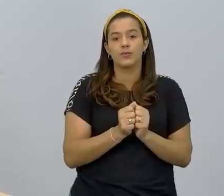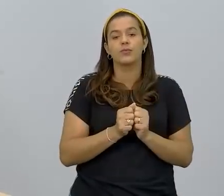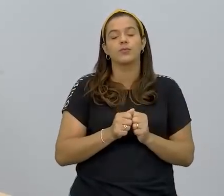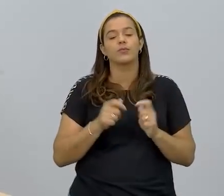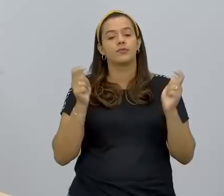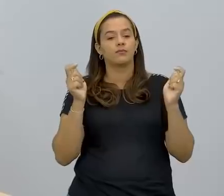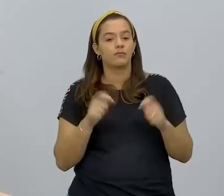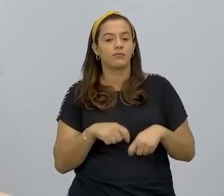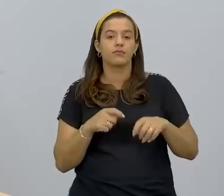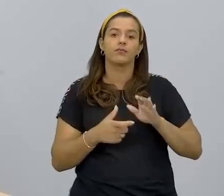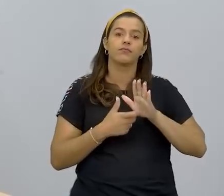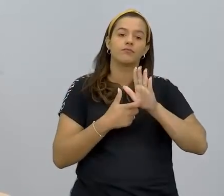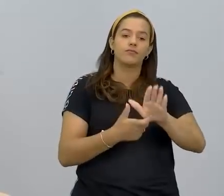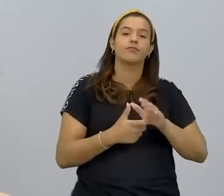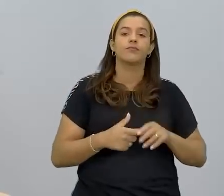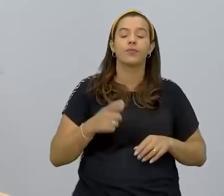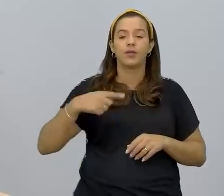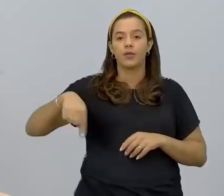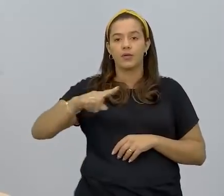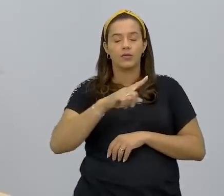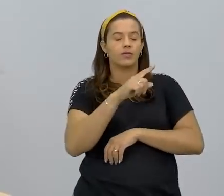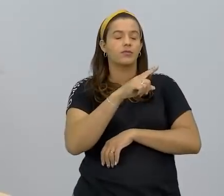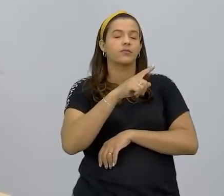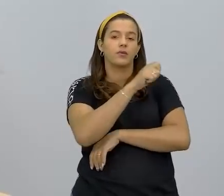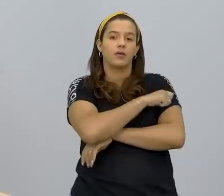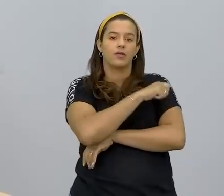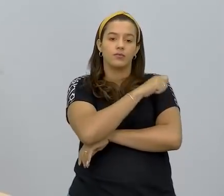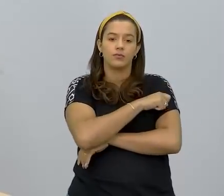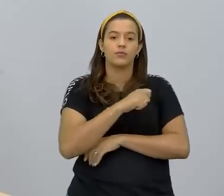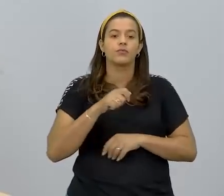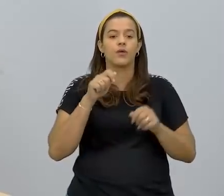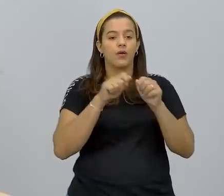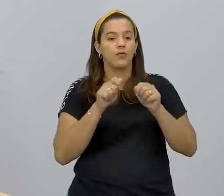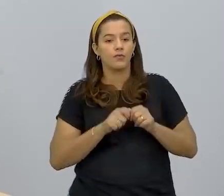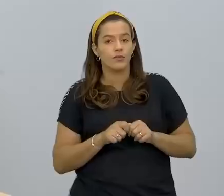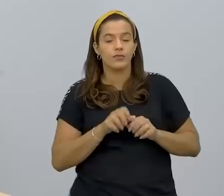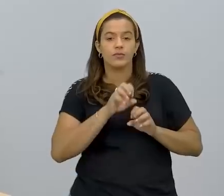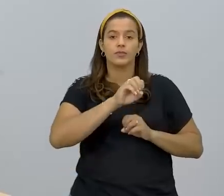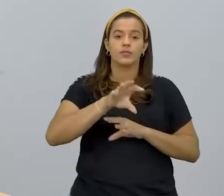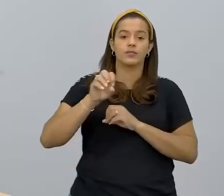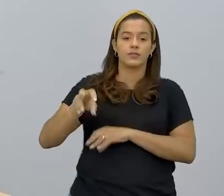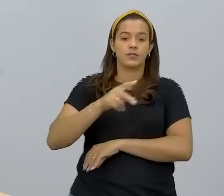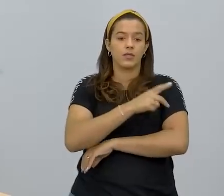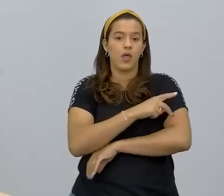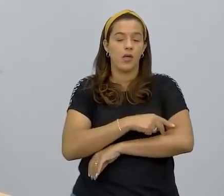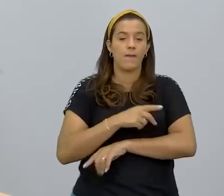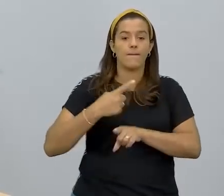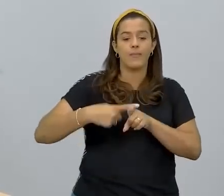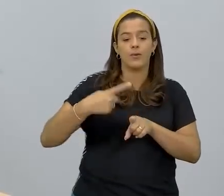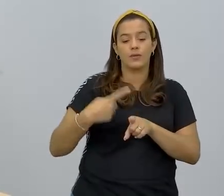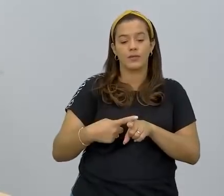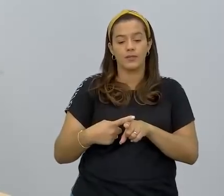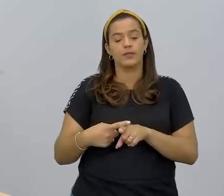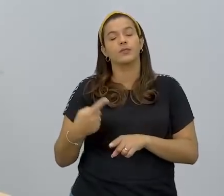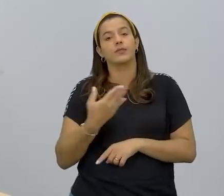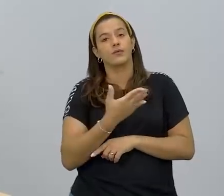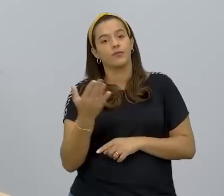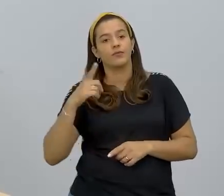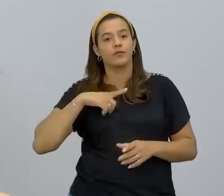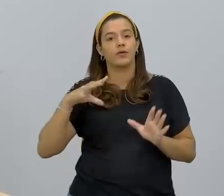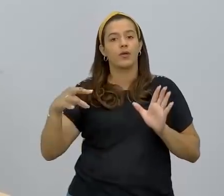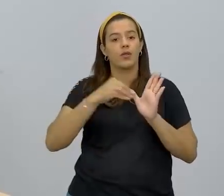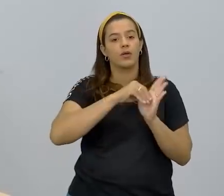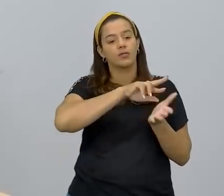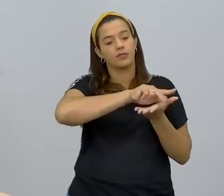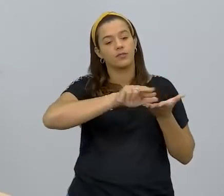recebidos pelos estudantes como uma metodologia. O porquê? Você colocar diversos níveis